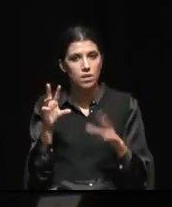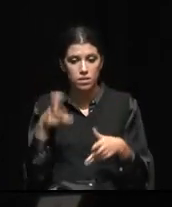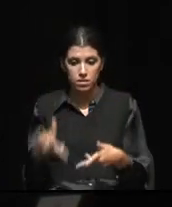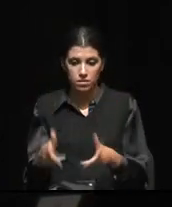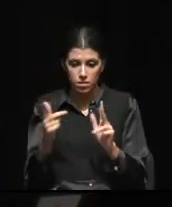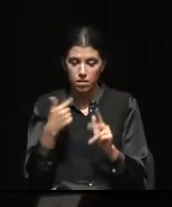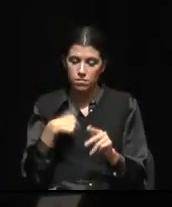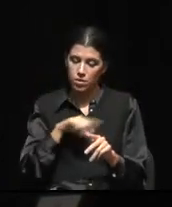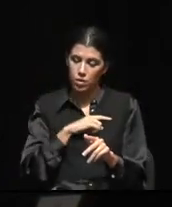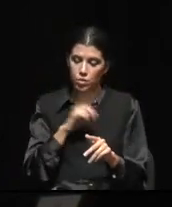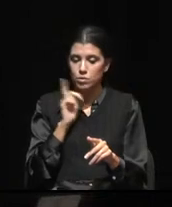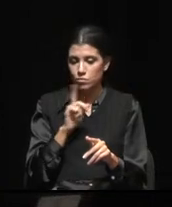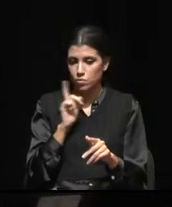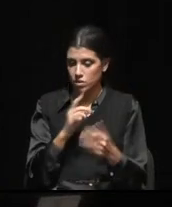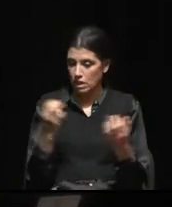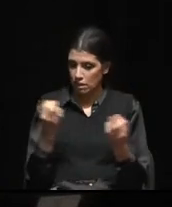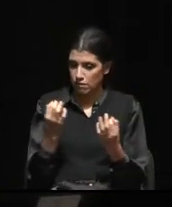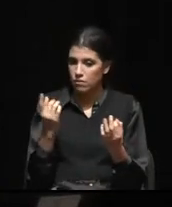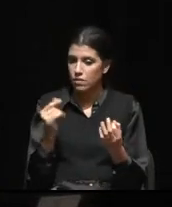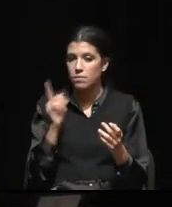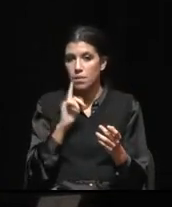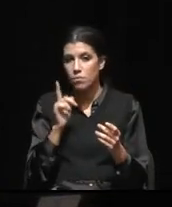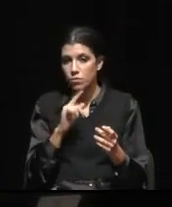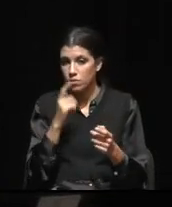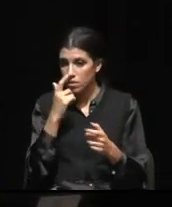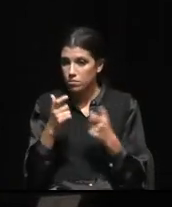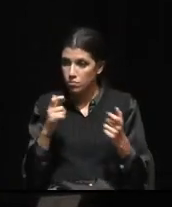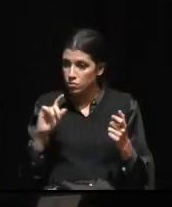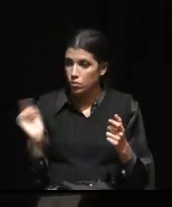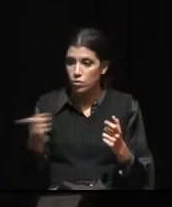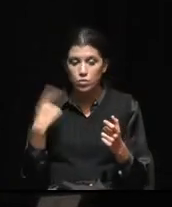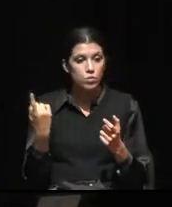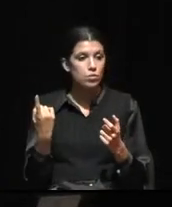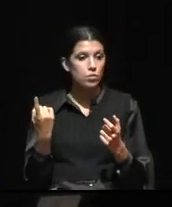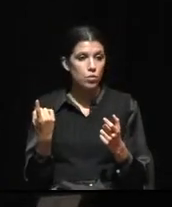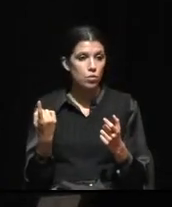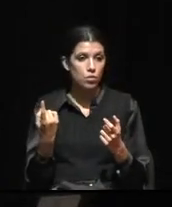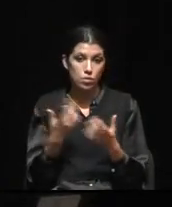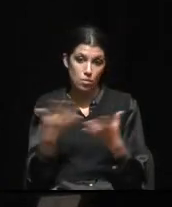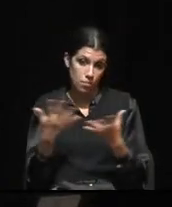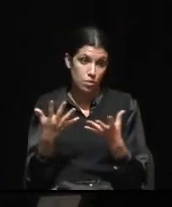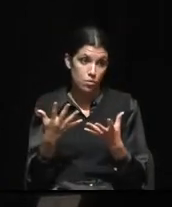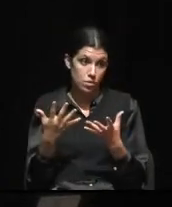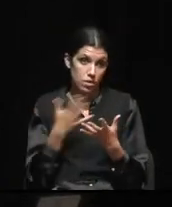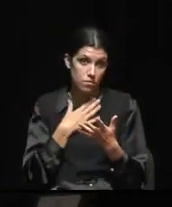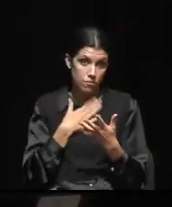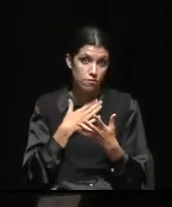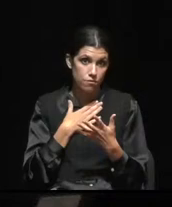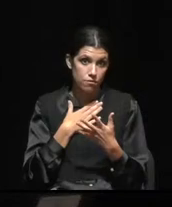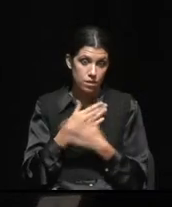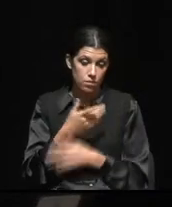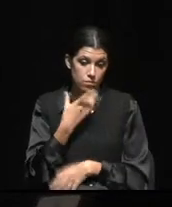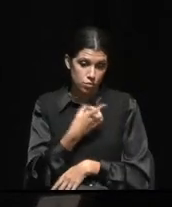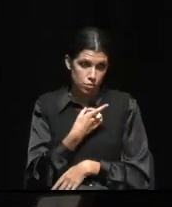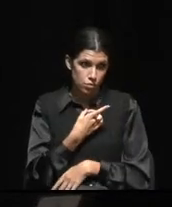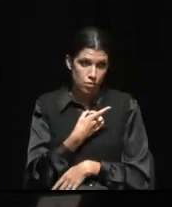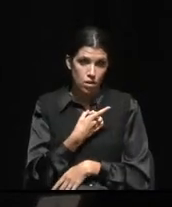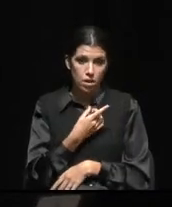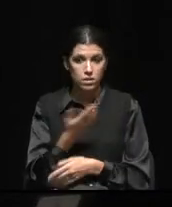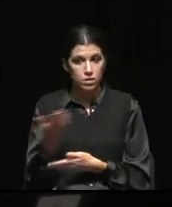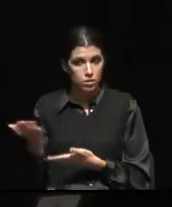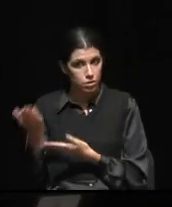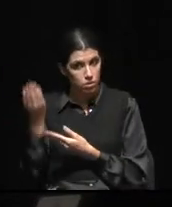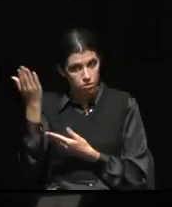nós muito importante e é também importante para todos nós e ou muitos de nós no meu caso pessoal E no caso de vossa